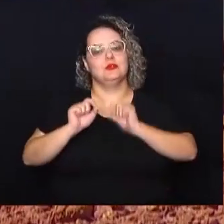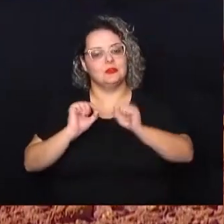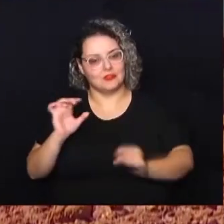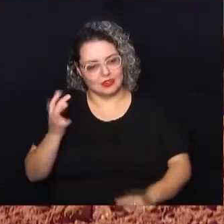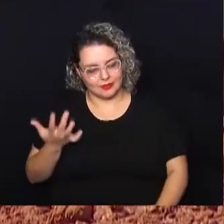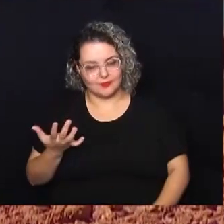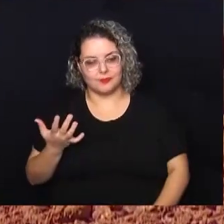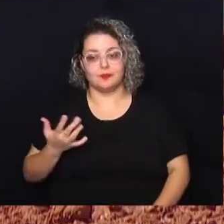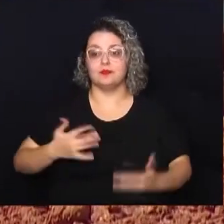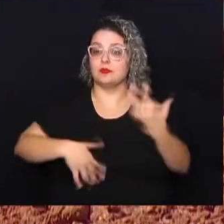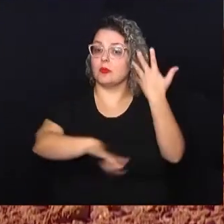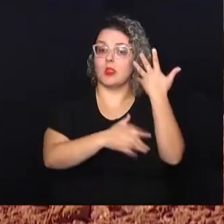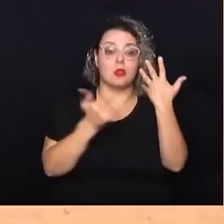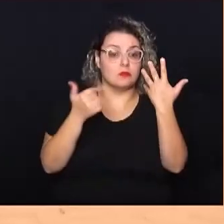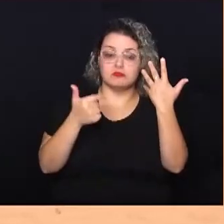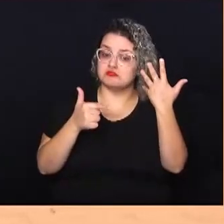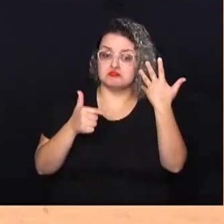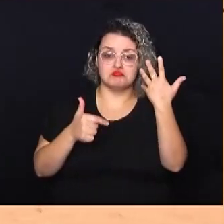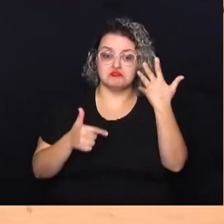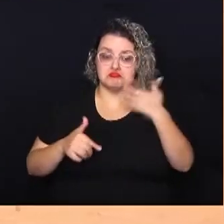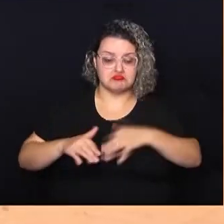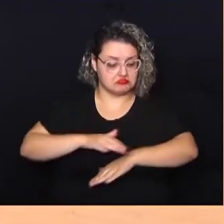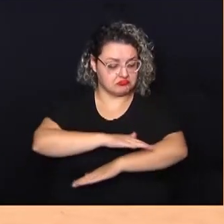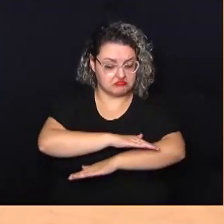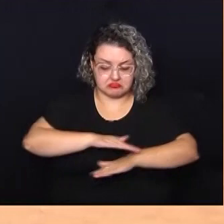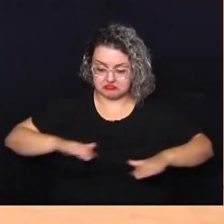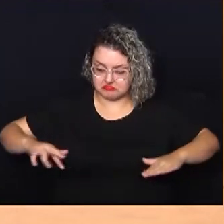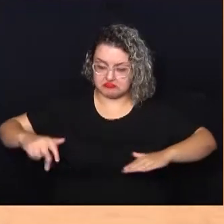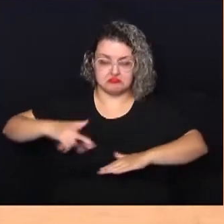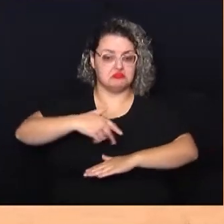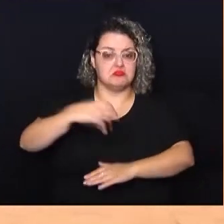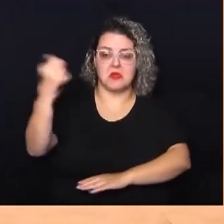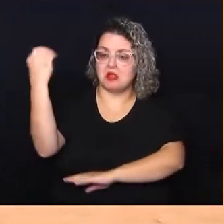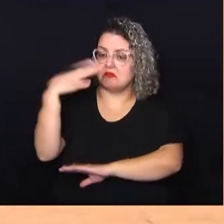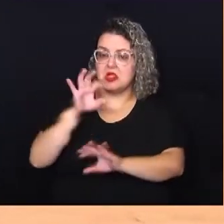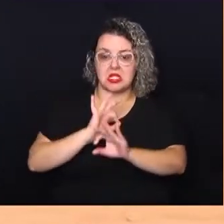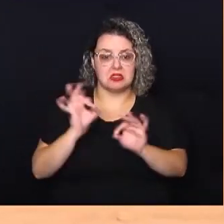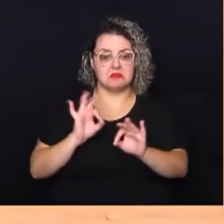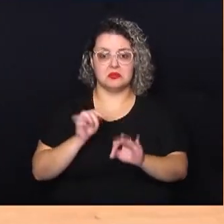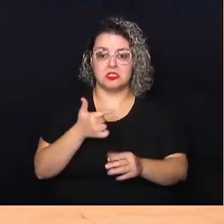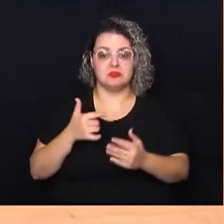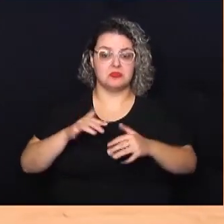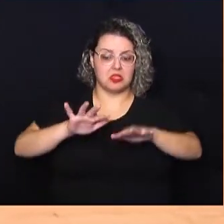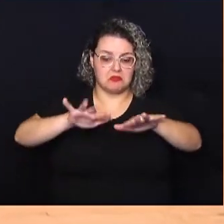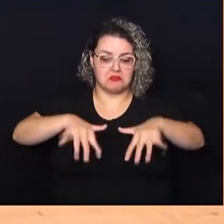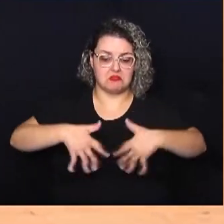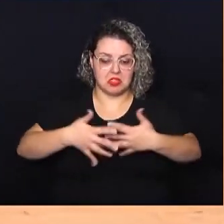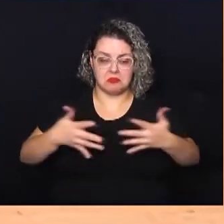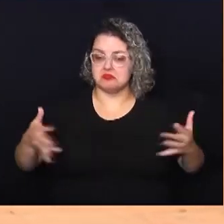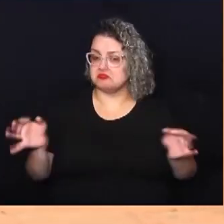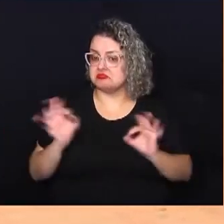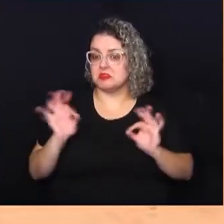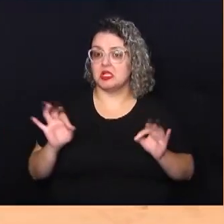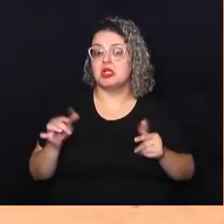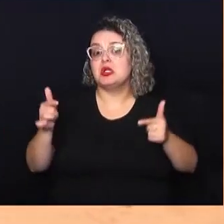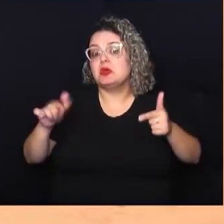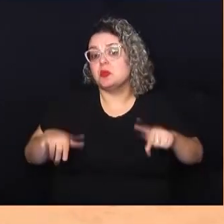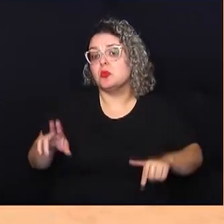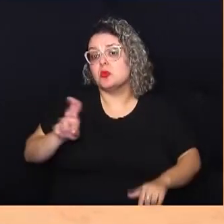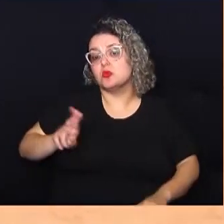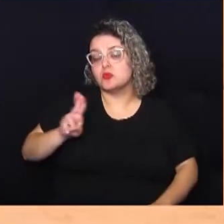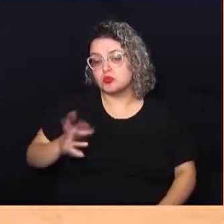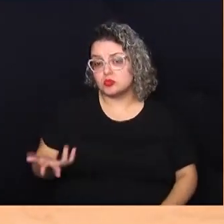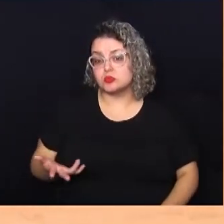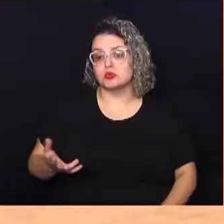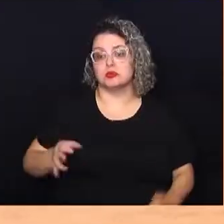A praça não tinha calçamento, iluminação e nem era cercada, sendo que era um espaço utilizado